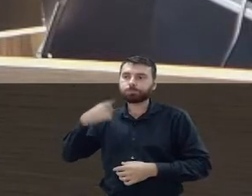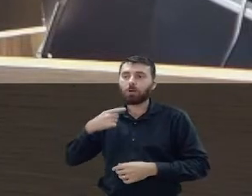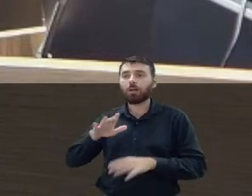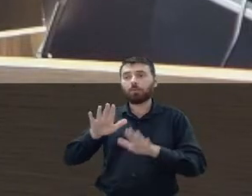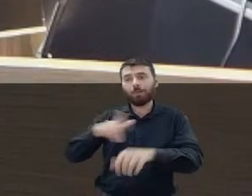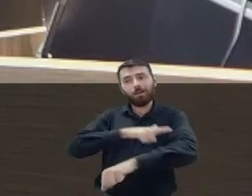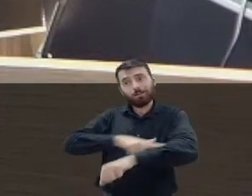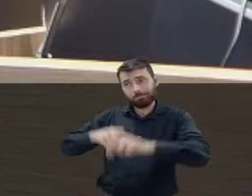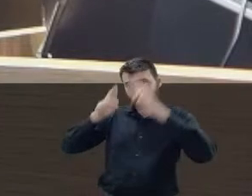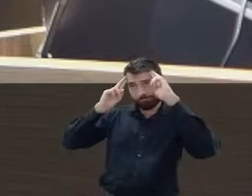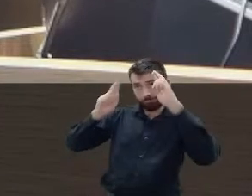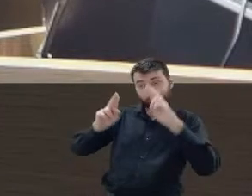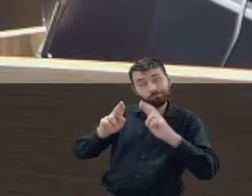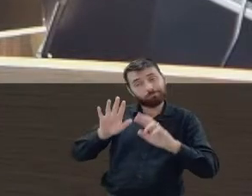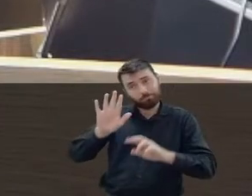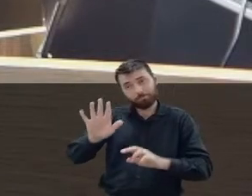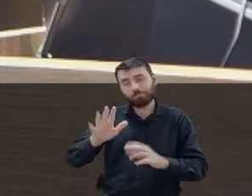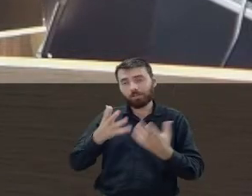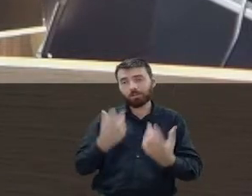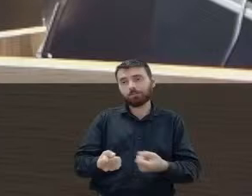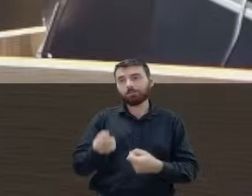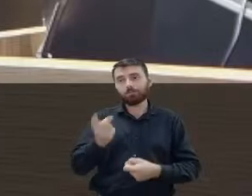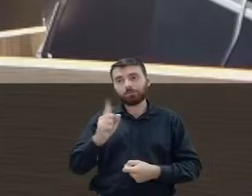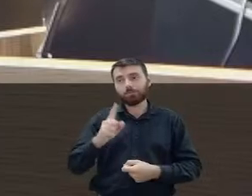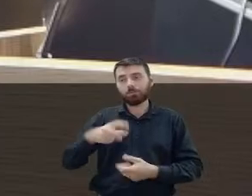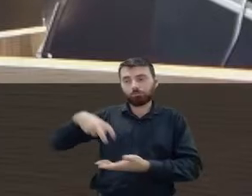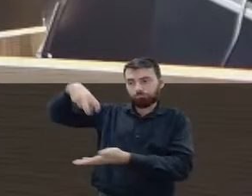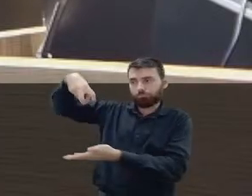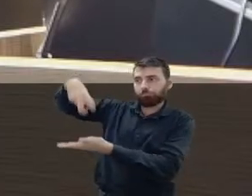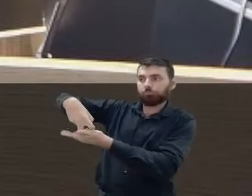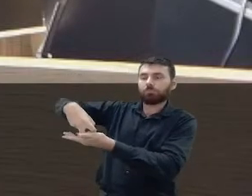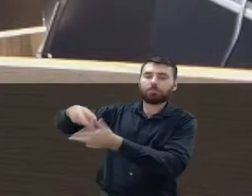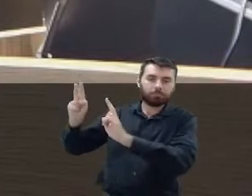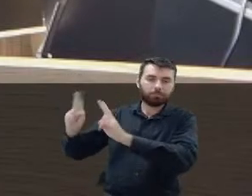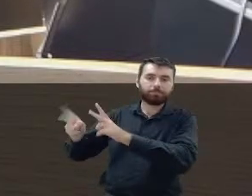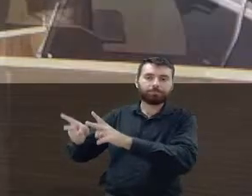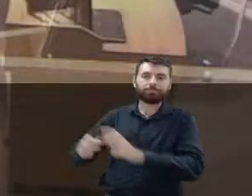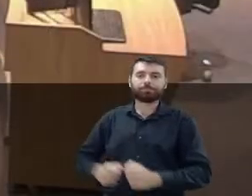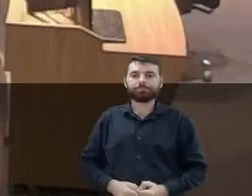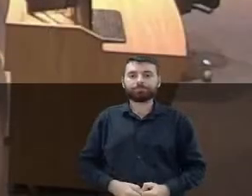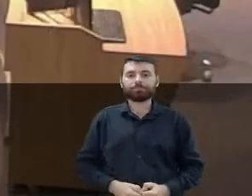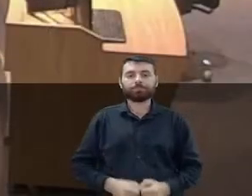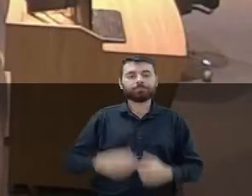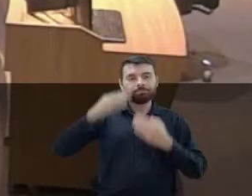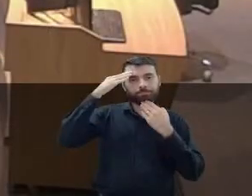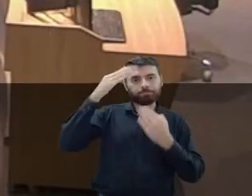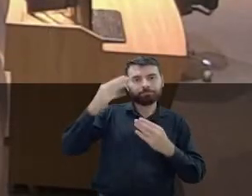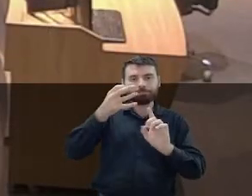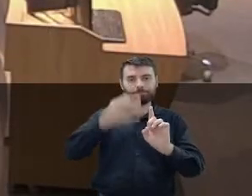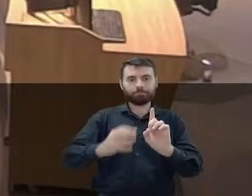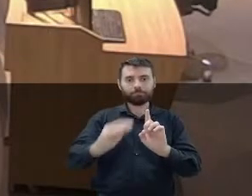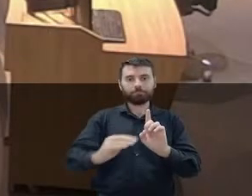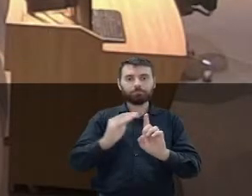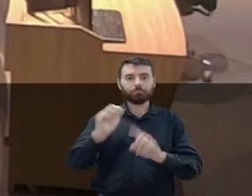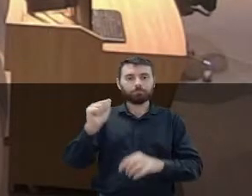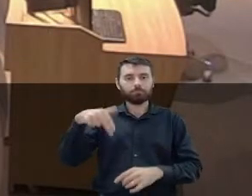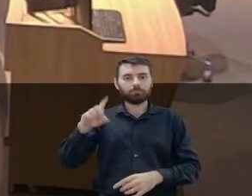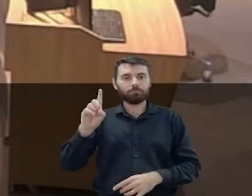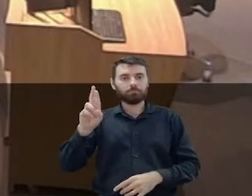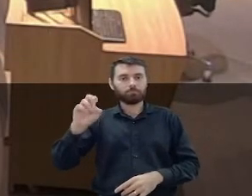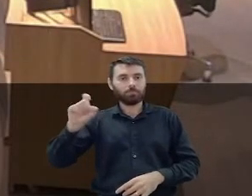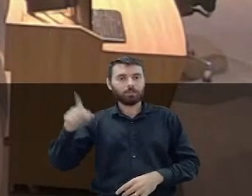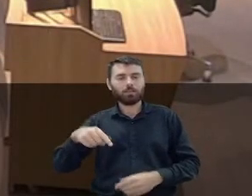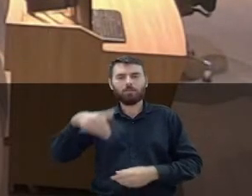negando nossa proposta, senhor presidente, mantendo a sentença de primeiro grau. Obrigado, desembargador André. Como voto é desembargador Nicanor? Não